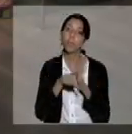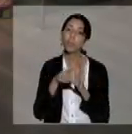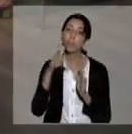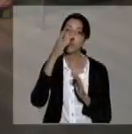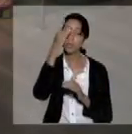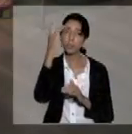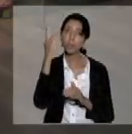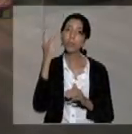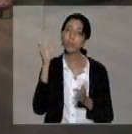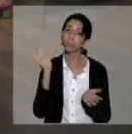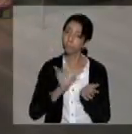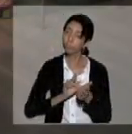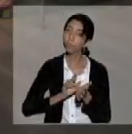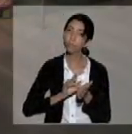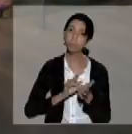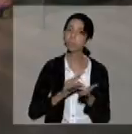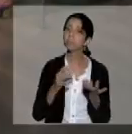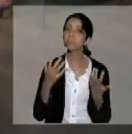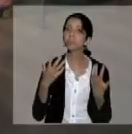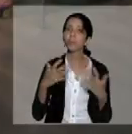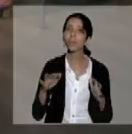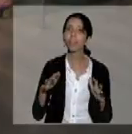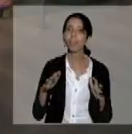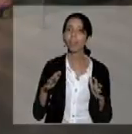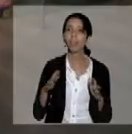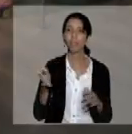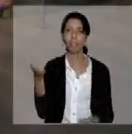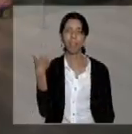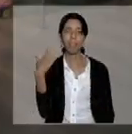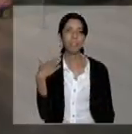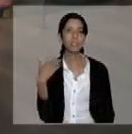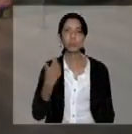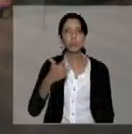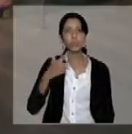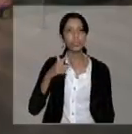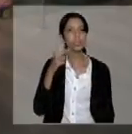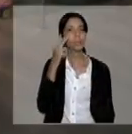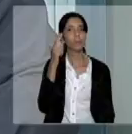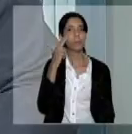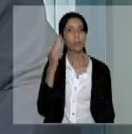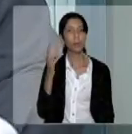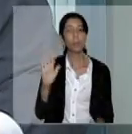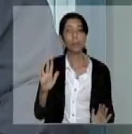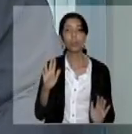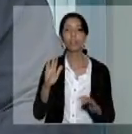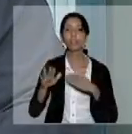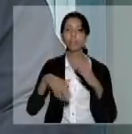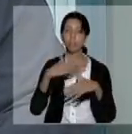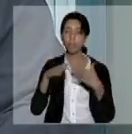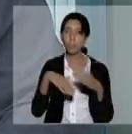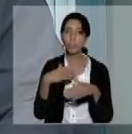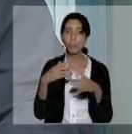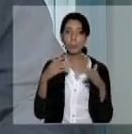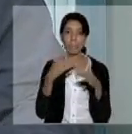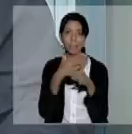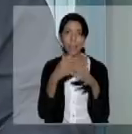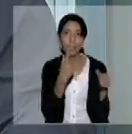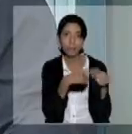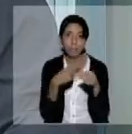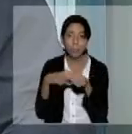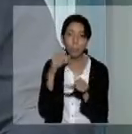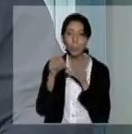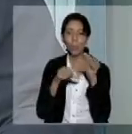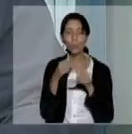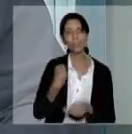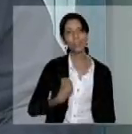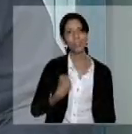público que efetivamente não que é muito comum num grande centro, numa metrópole, mas numa cidade do interior começa a mudar a rotina